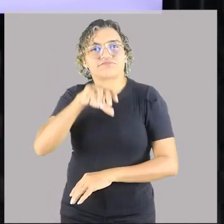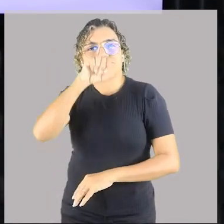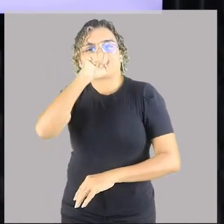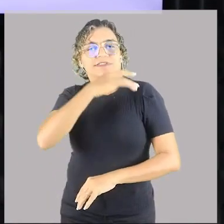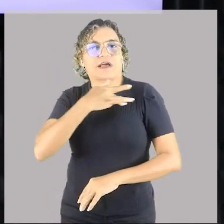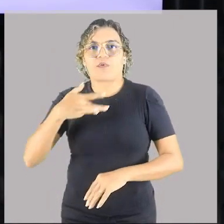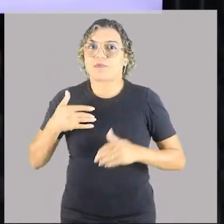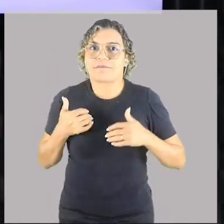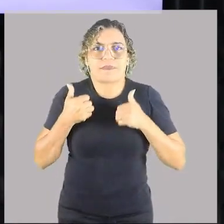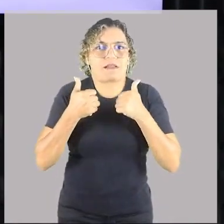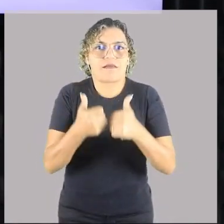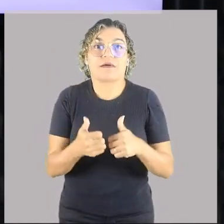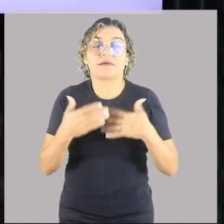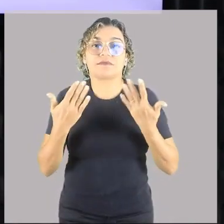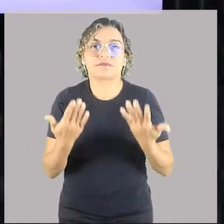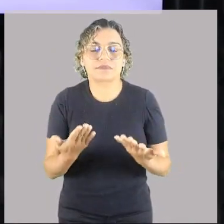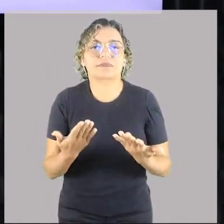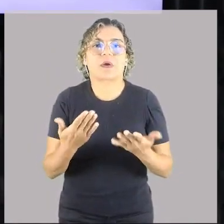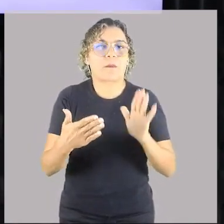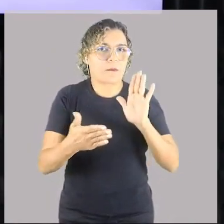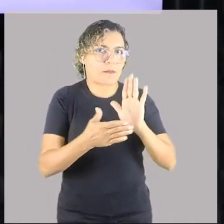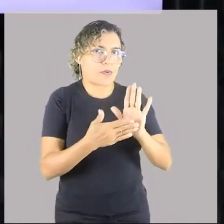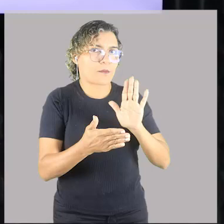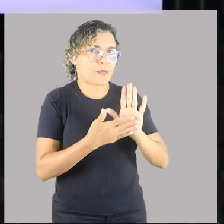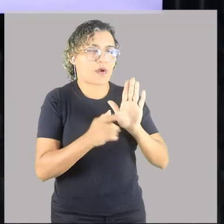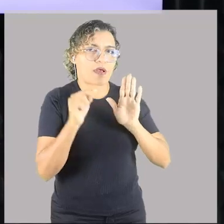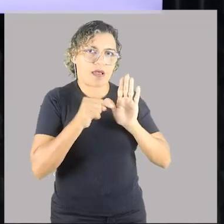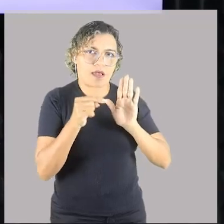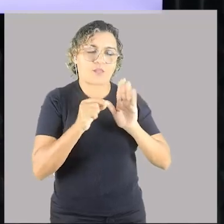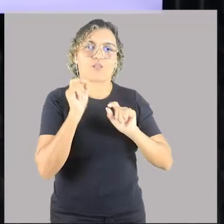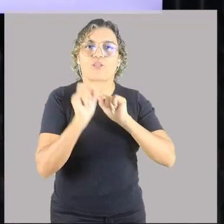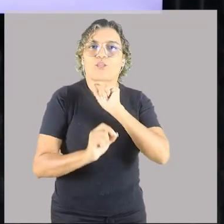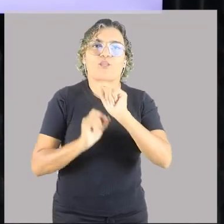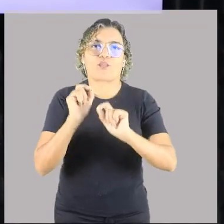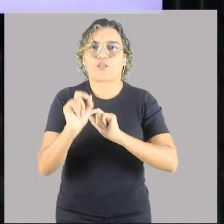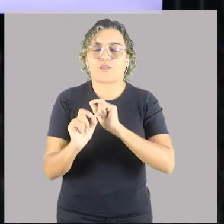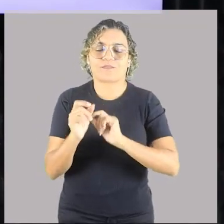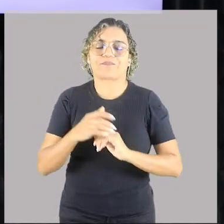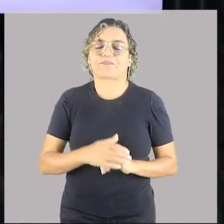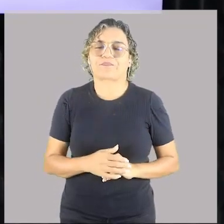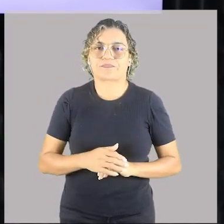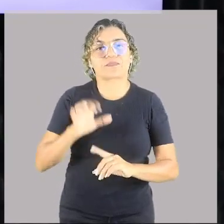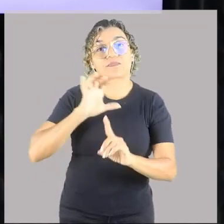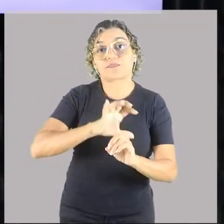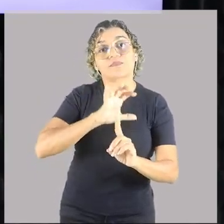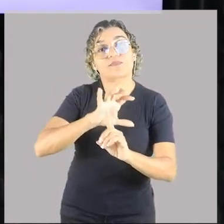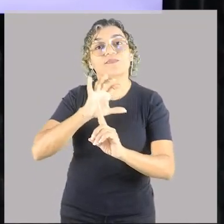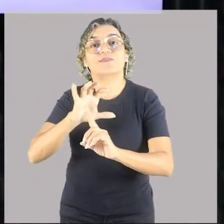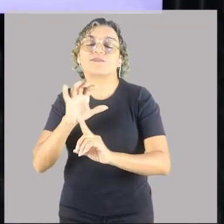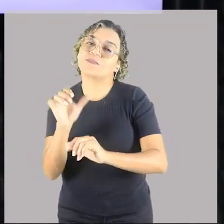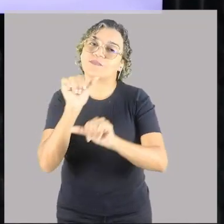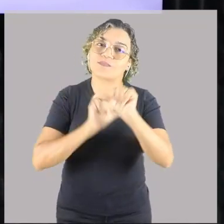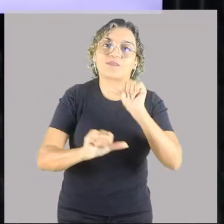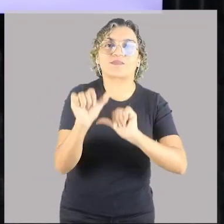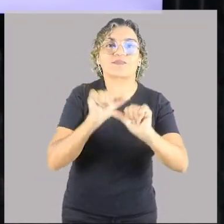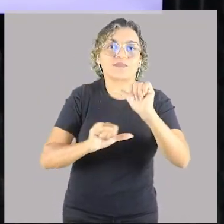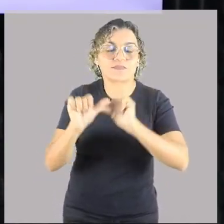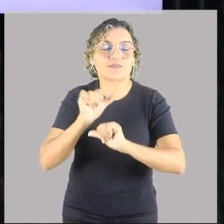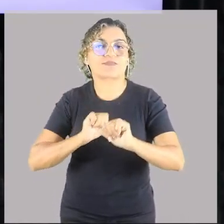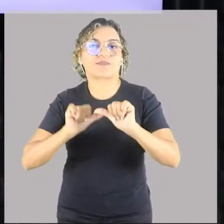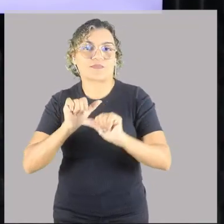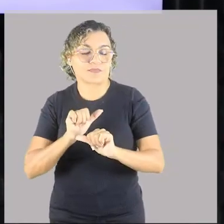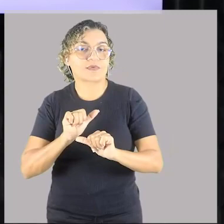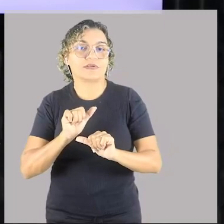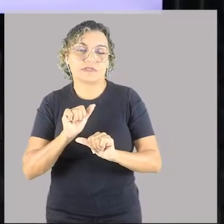ambiente saudável. Então, uma das grandes propostas é automaticamente ocasionar essas mudanças